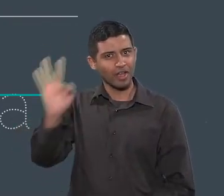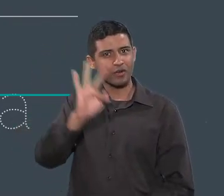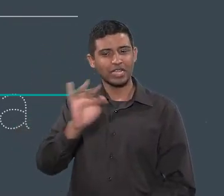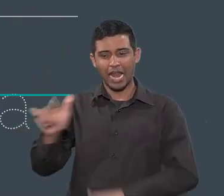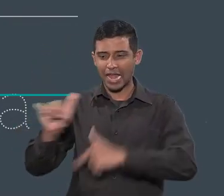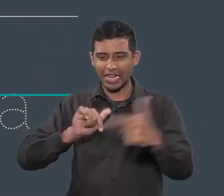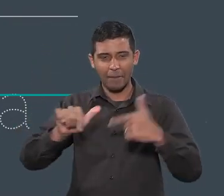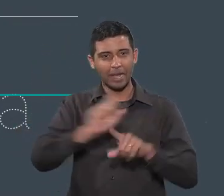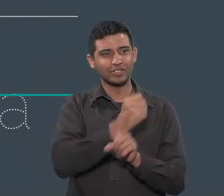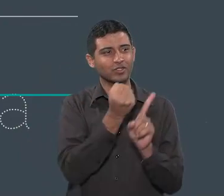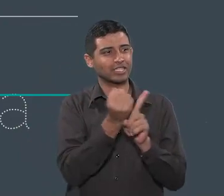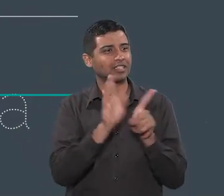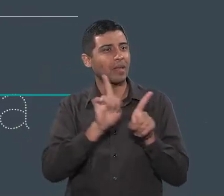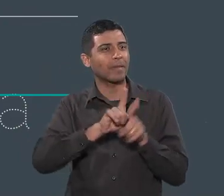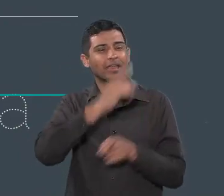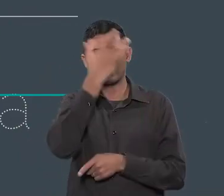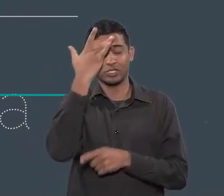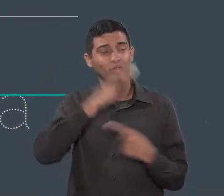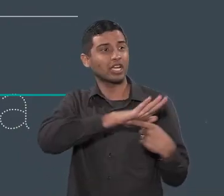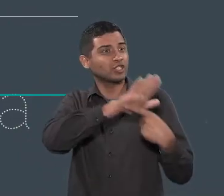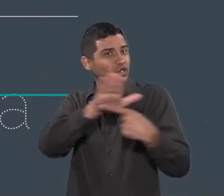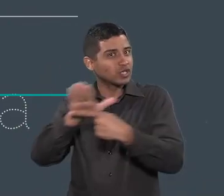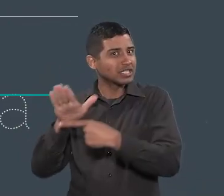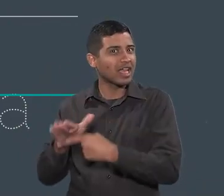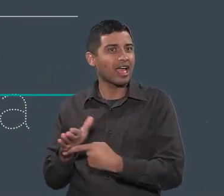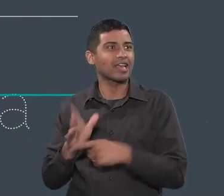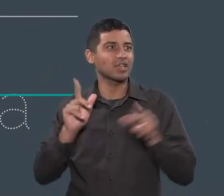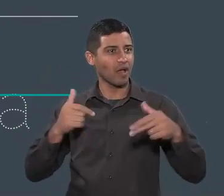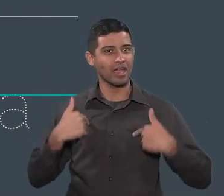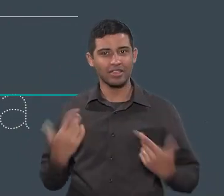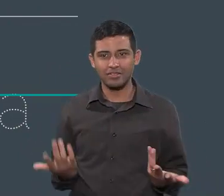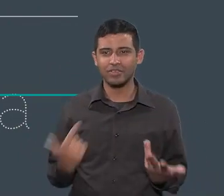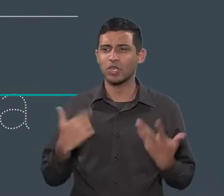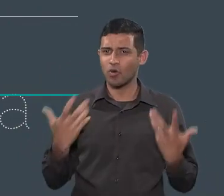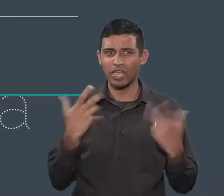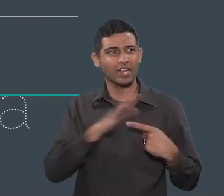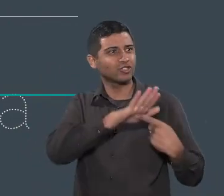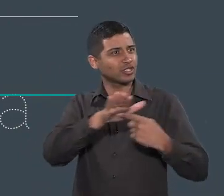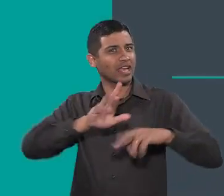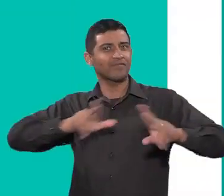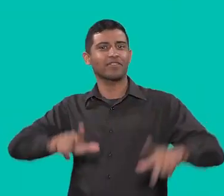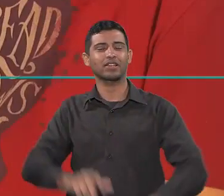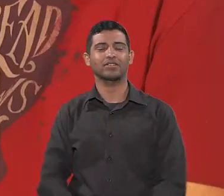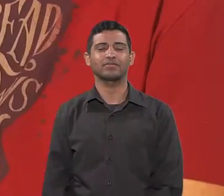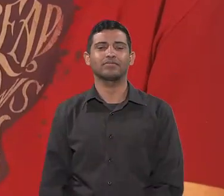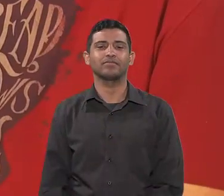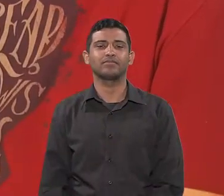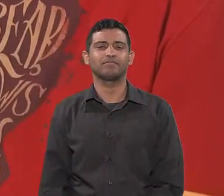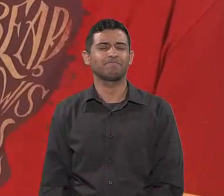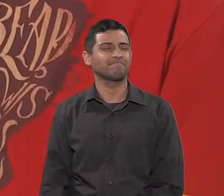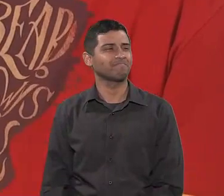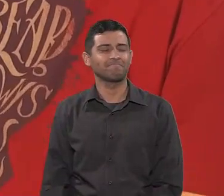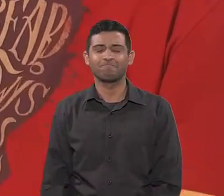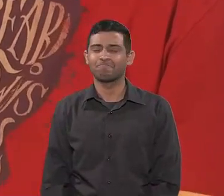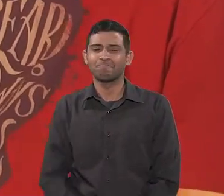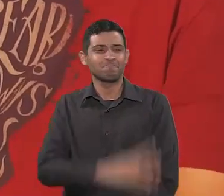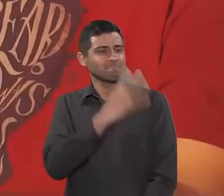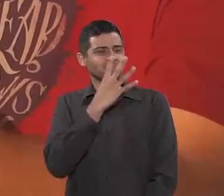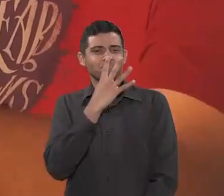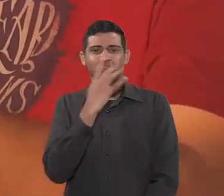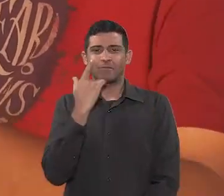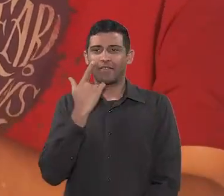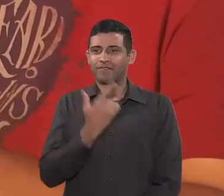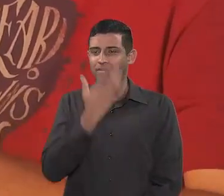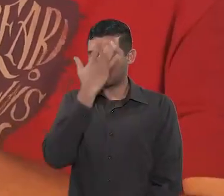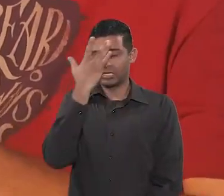social e ajudar outras pessoas que estão na vulnerabilidade. Eu quero fazer a diferença. É incrível, a pessoa